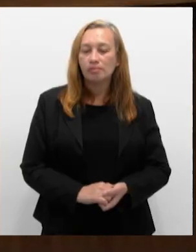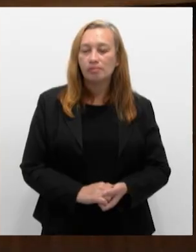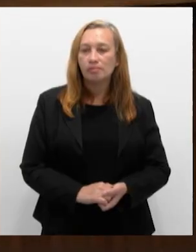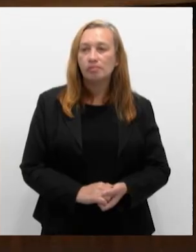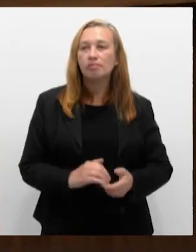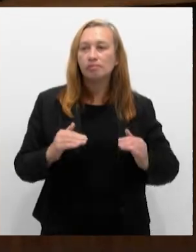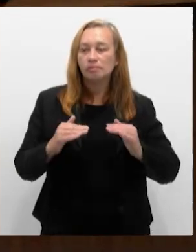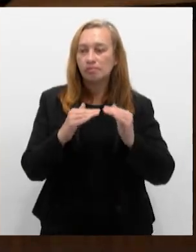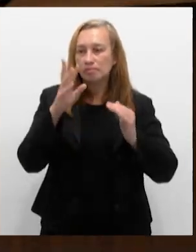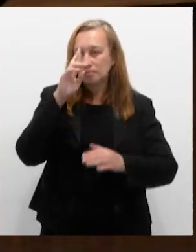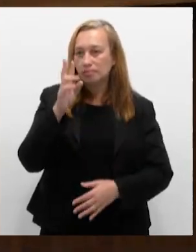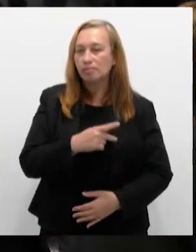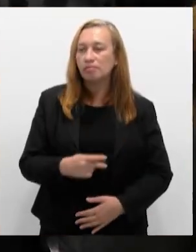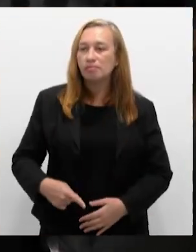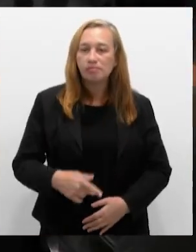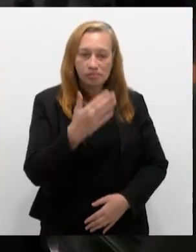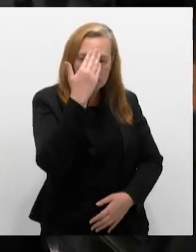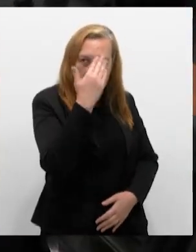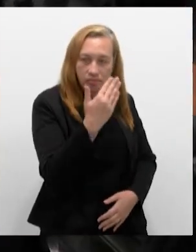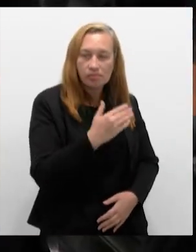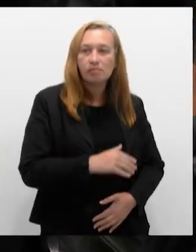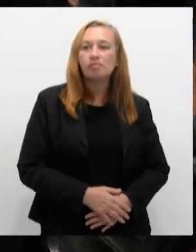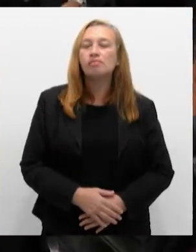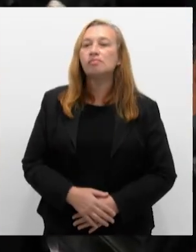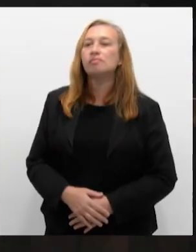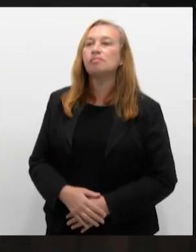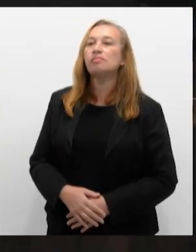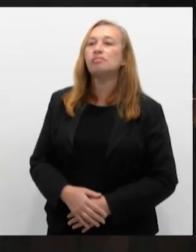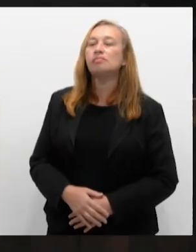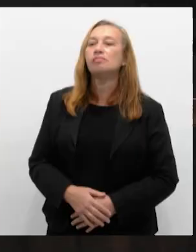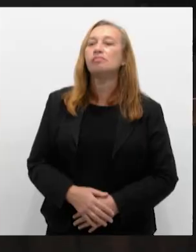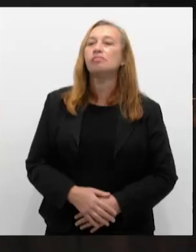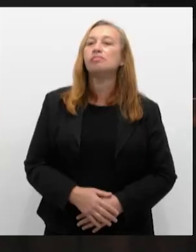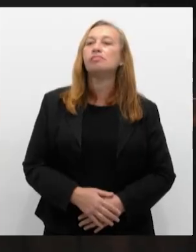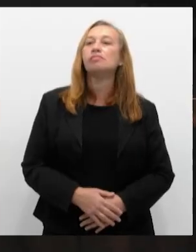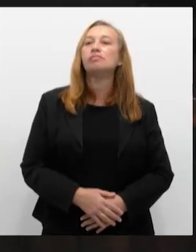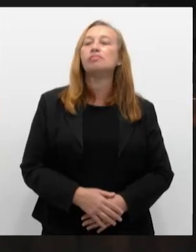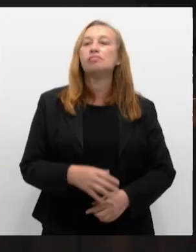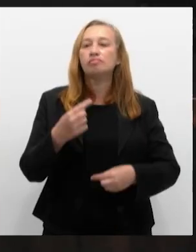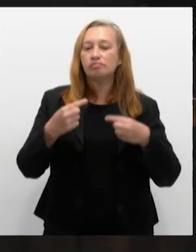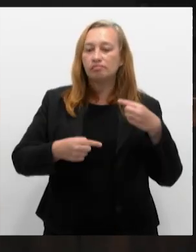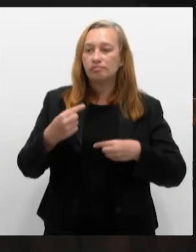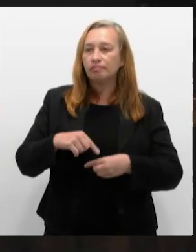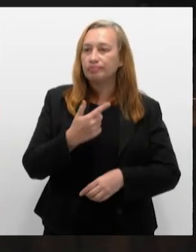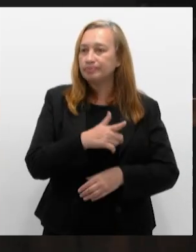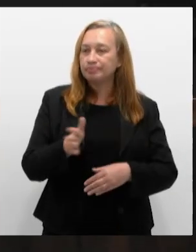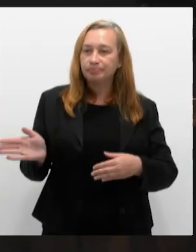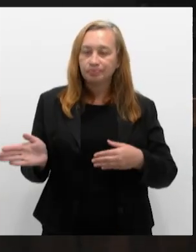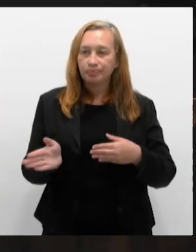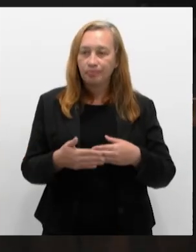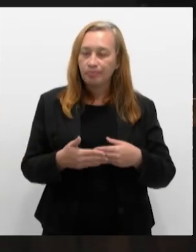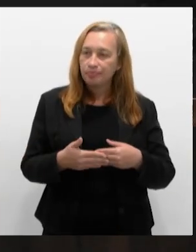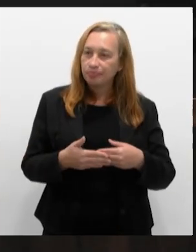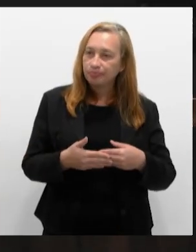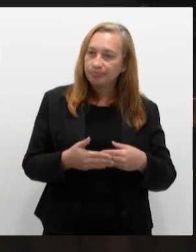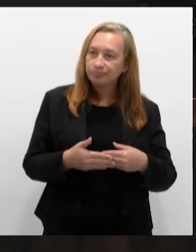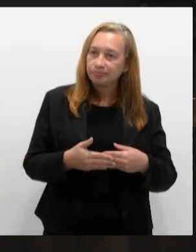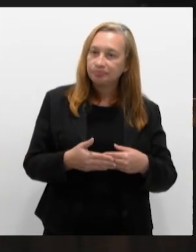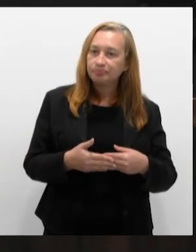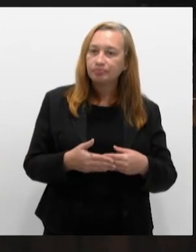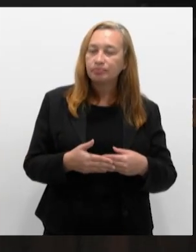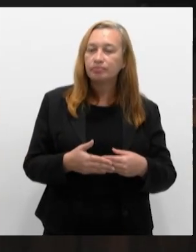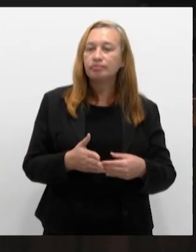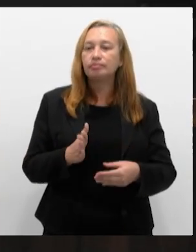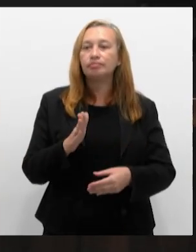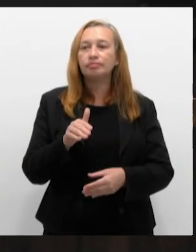Presidente, parecer favorável. Muito obrigado. Com o parecer emitido, em discussão. Não havendo quem queira discutir,